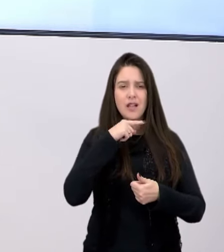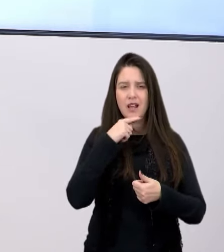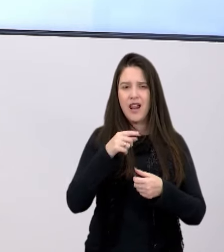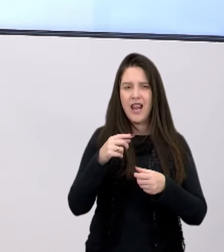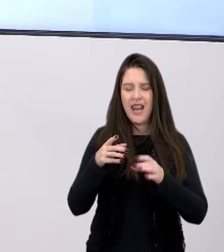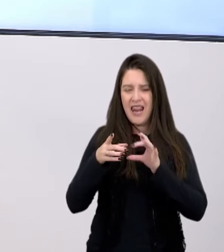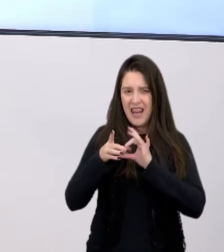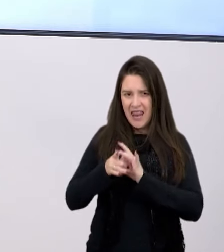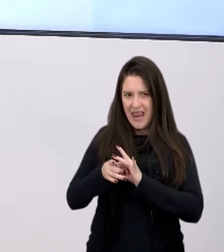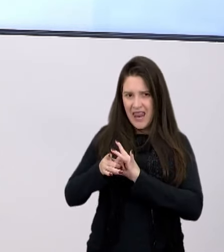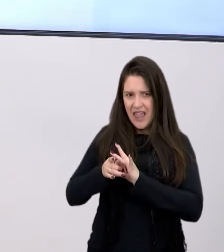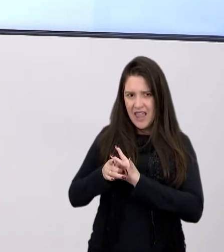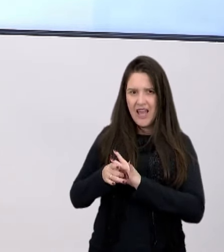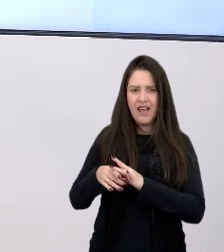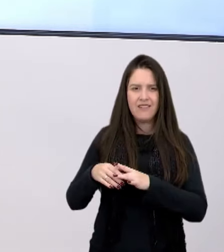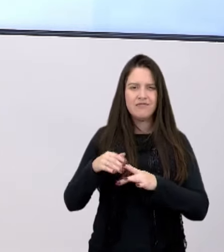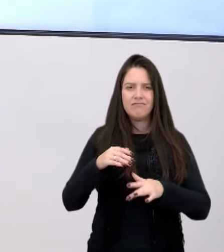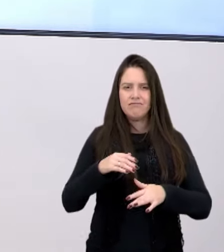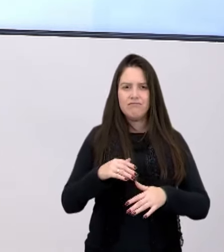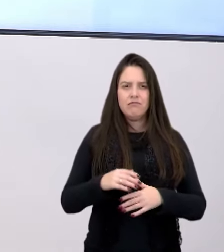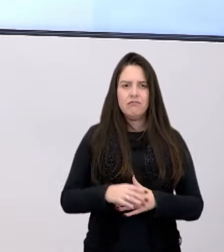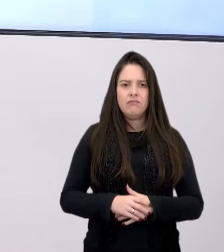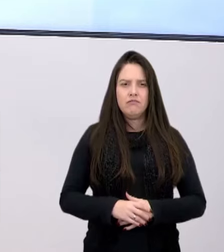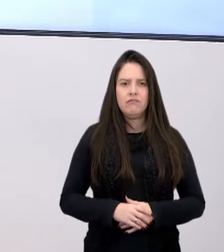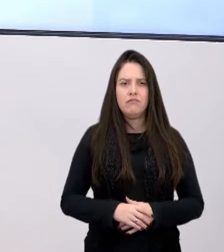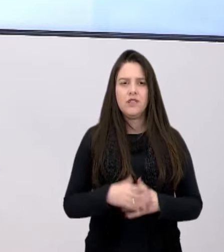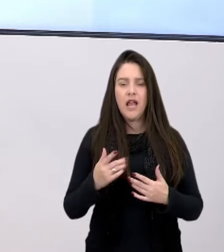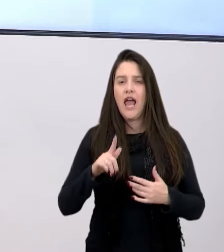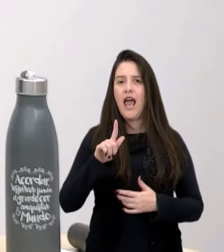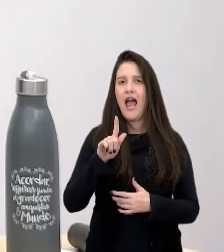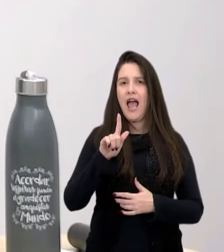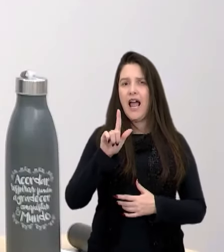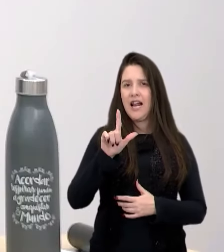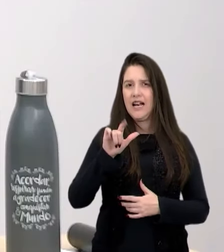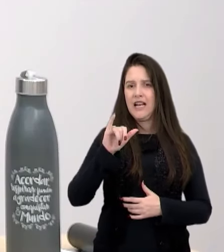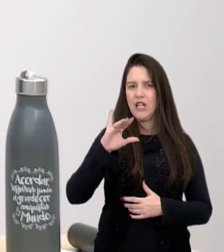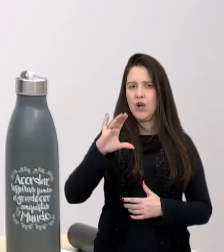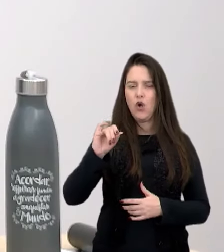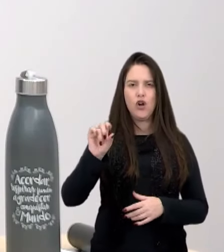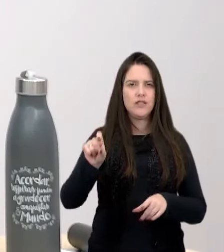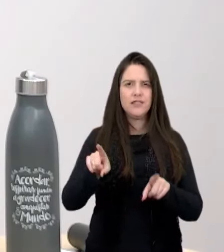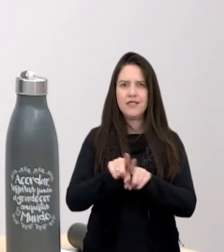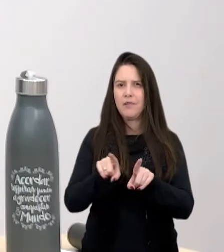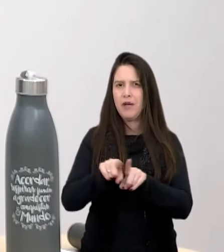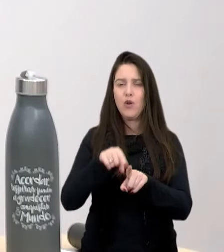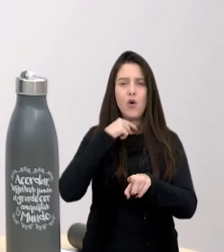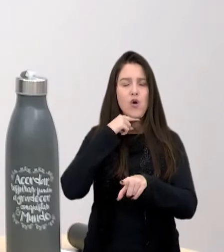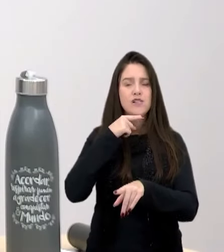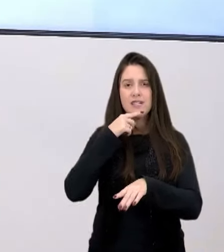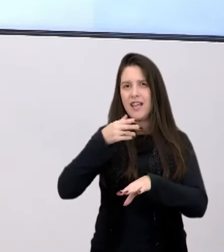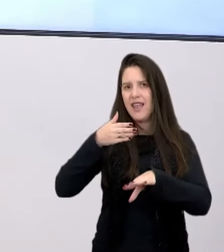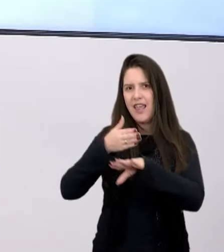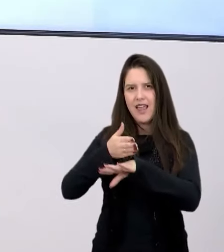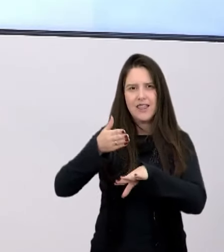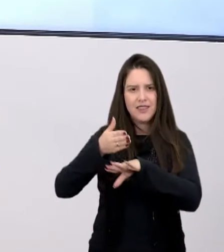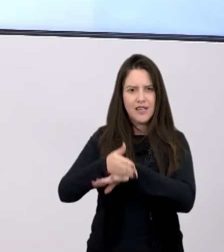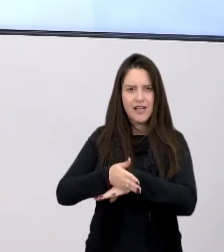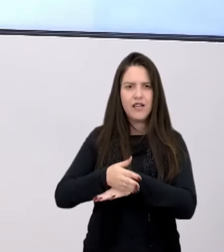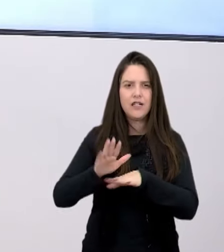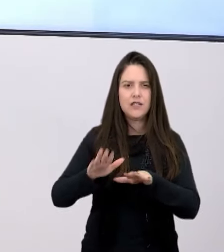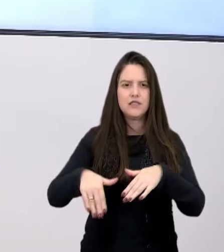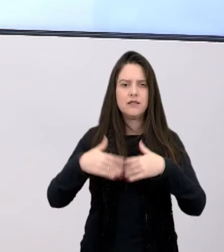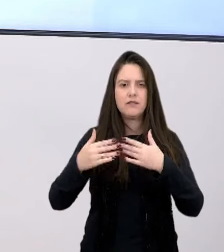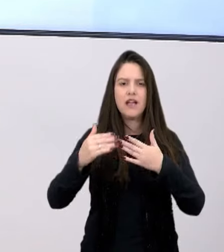ali o receptor, a glicose, no caso, também não consegue entrar na célula, então